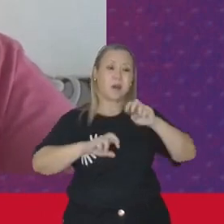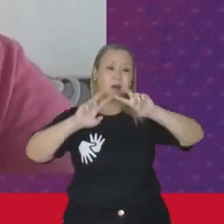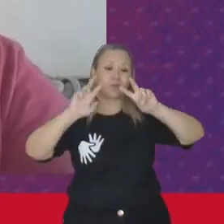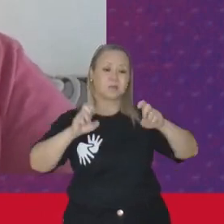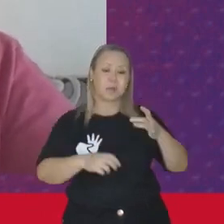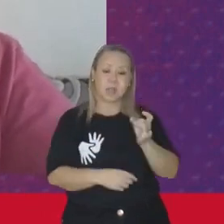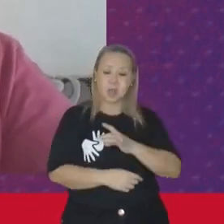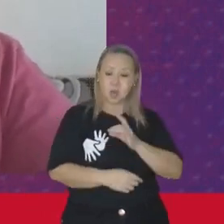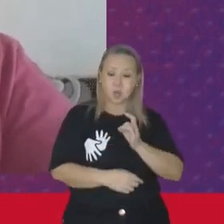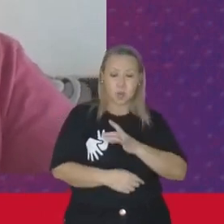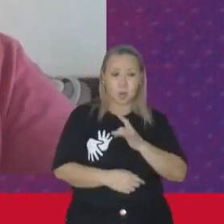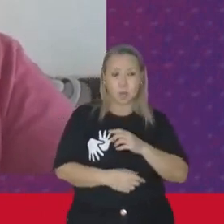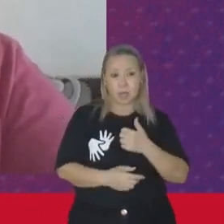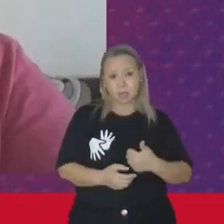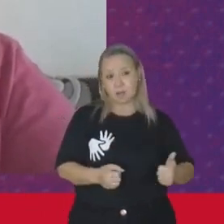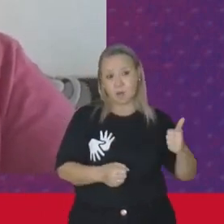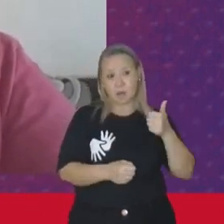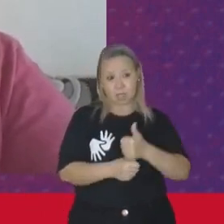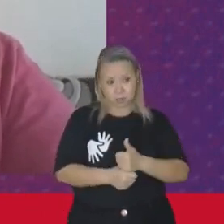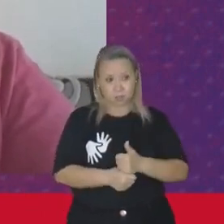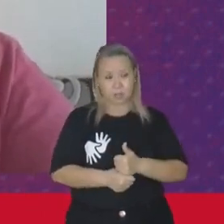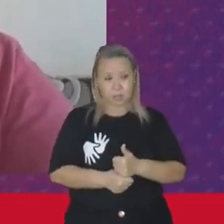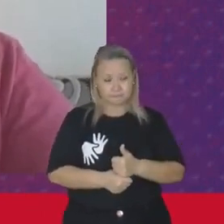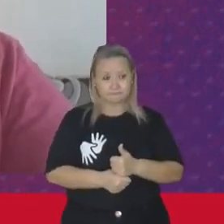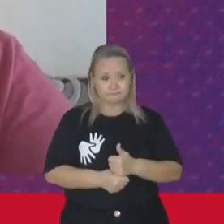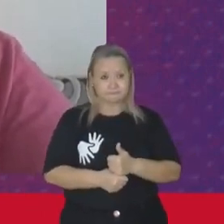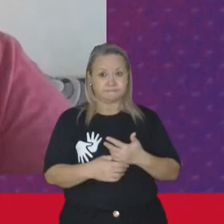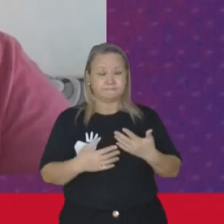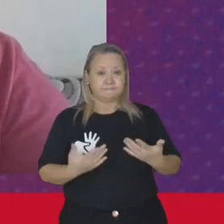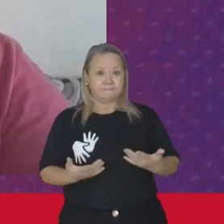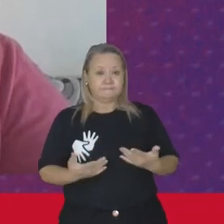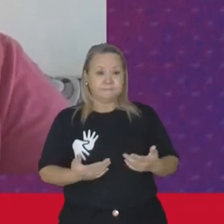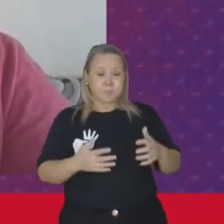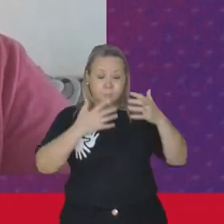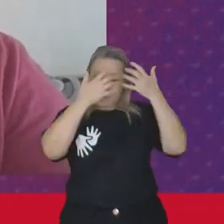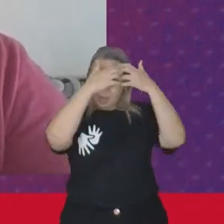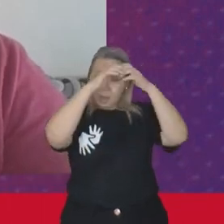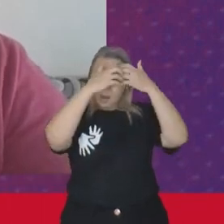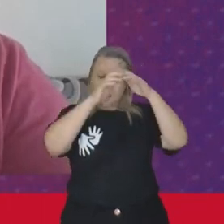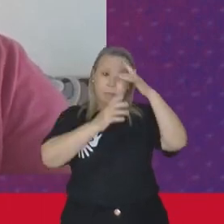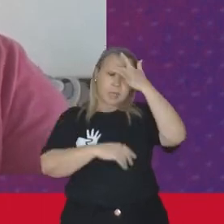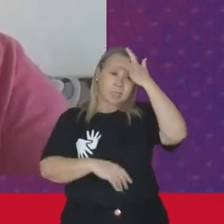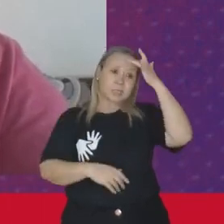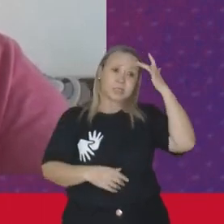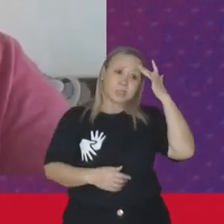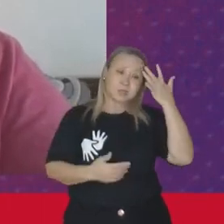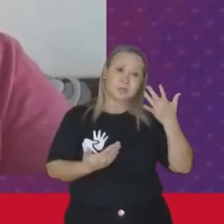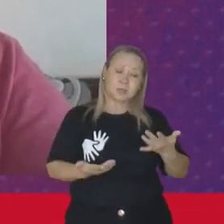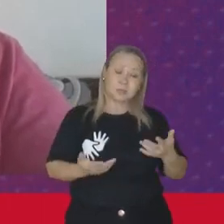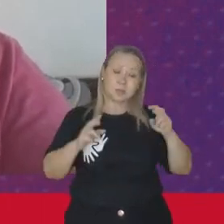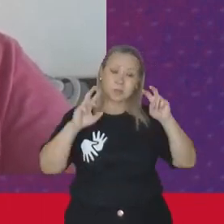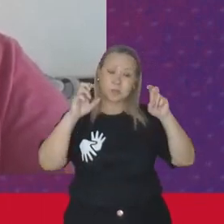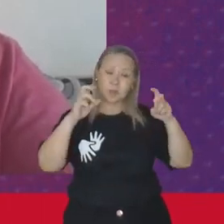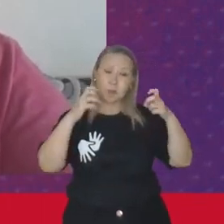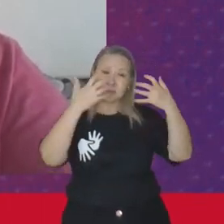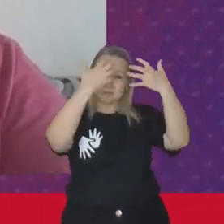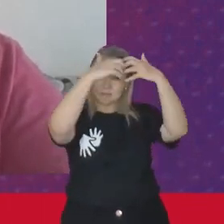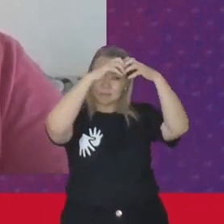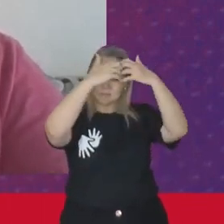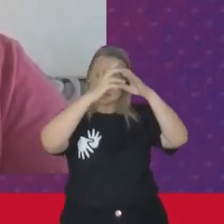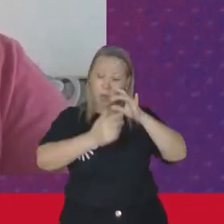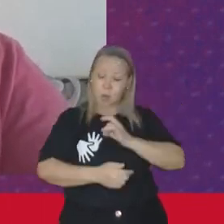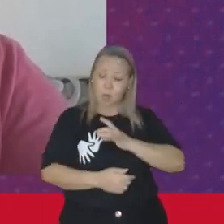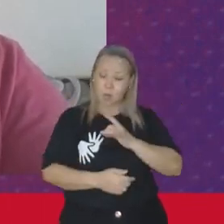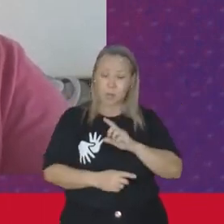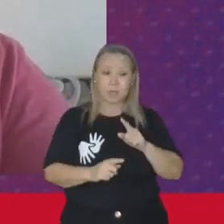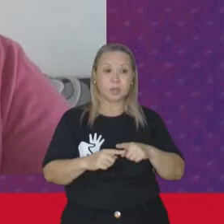medo assume a mente das pessoas, mais você